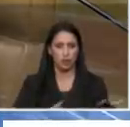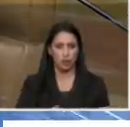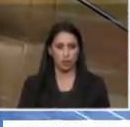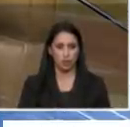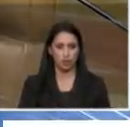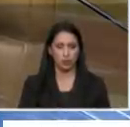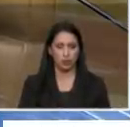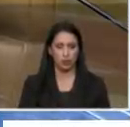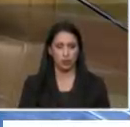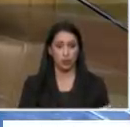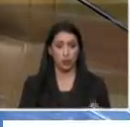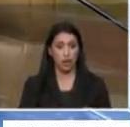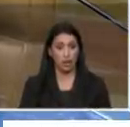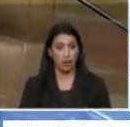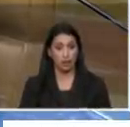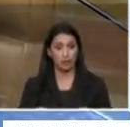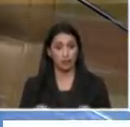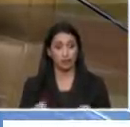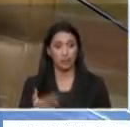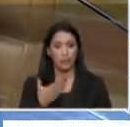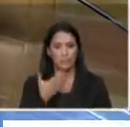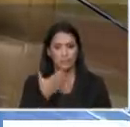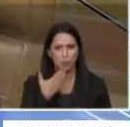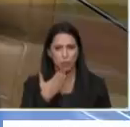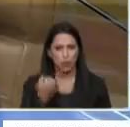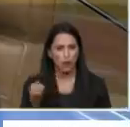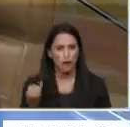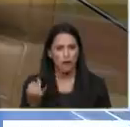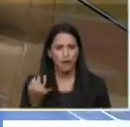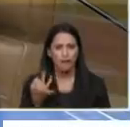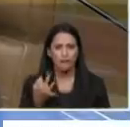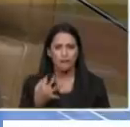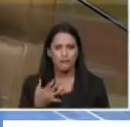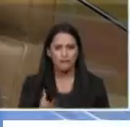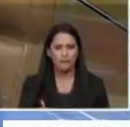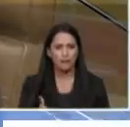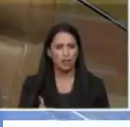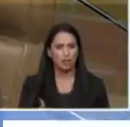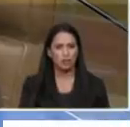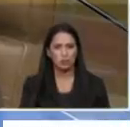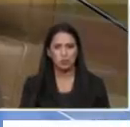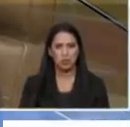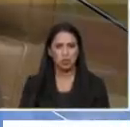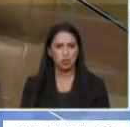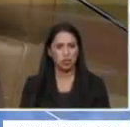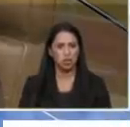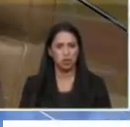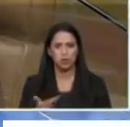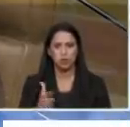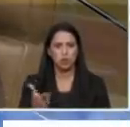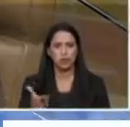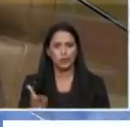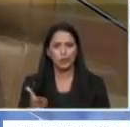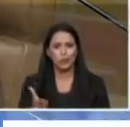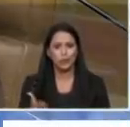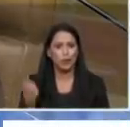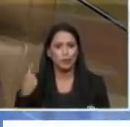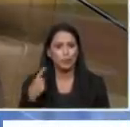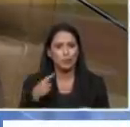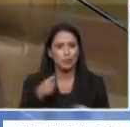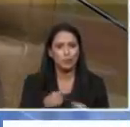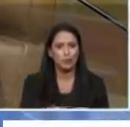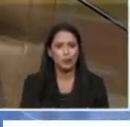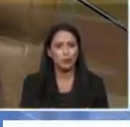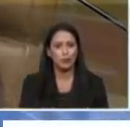pelos ministros do TSE sobre esse assunto? É exatamente nesse momento, após o registro da candidatura dele, né, o TSE pode